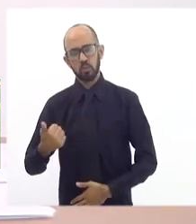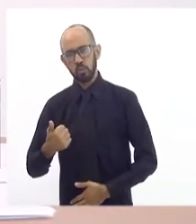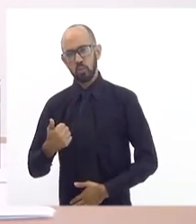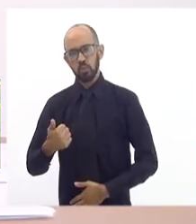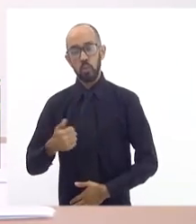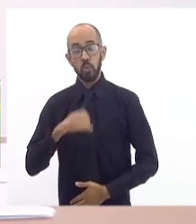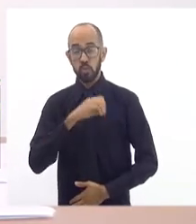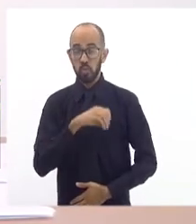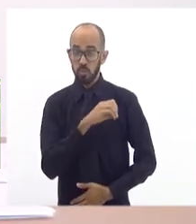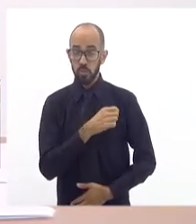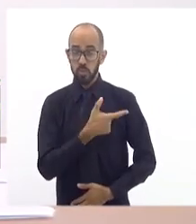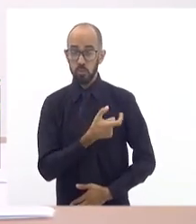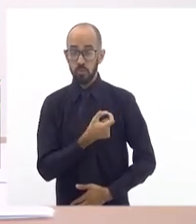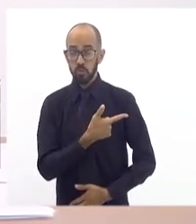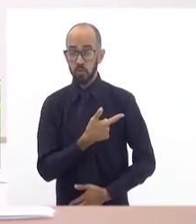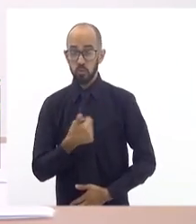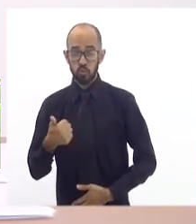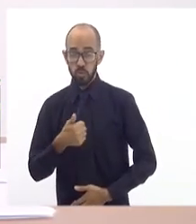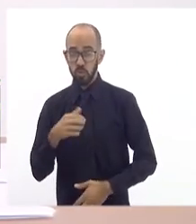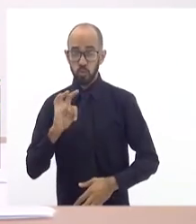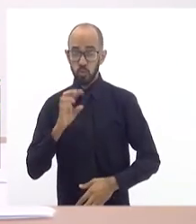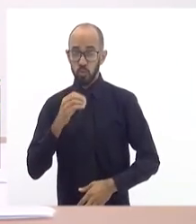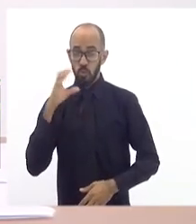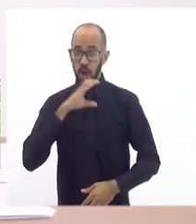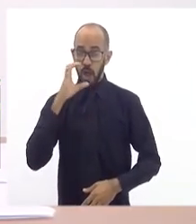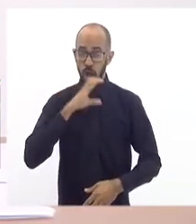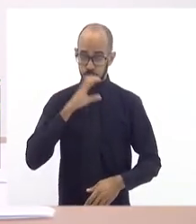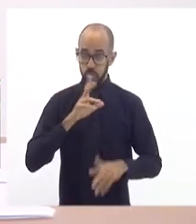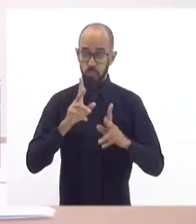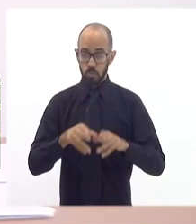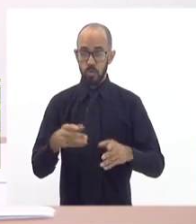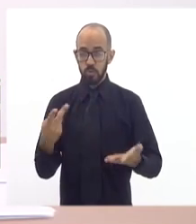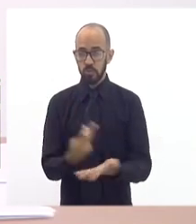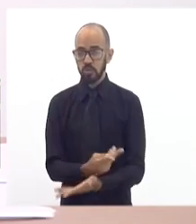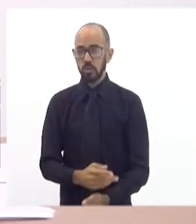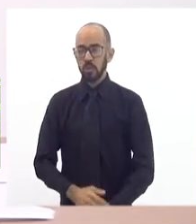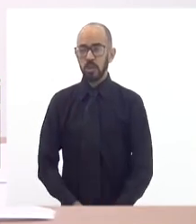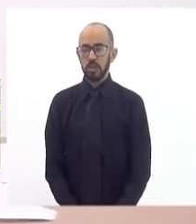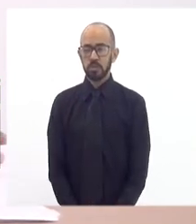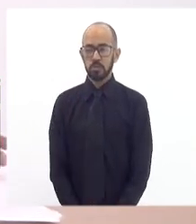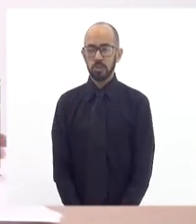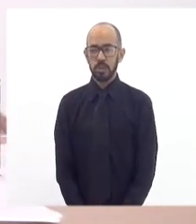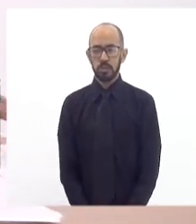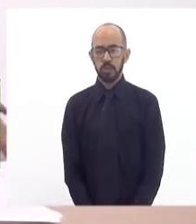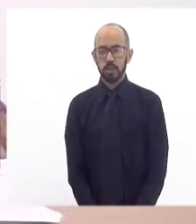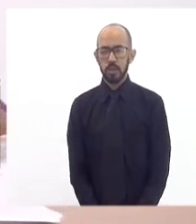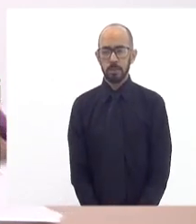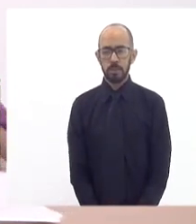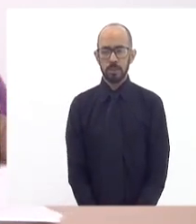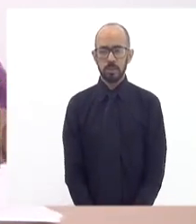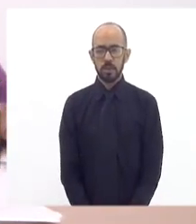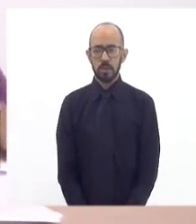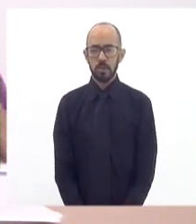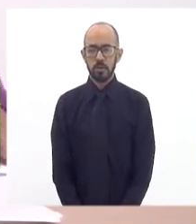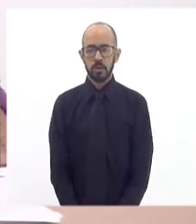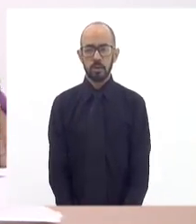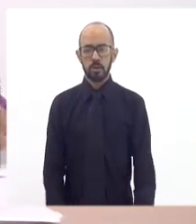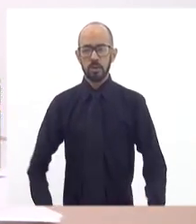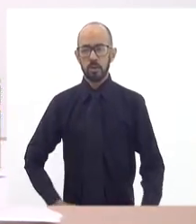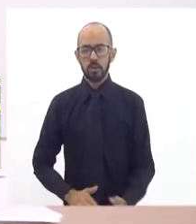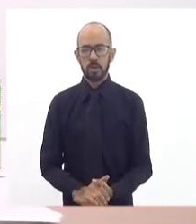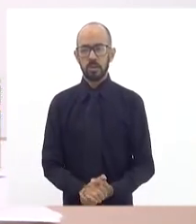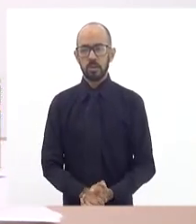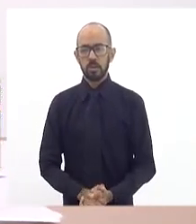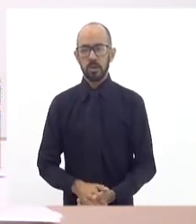tudo a soldado da forma com que se deu então aqui tá os esclarecer os conhecimentos necessários também queria aproveitar